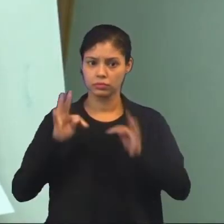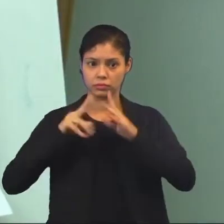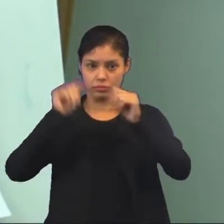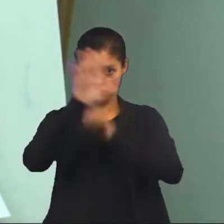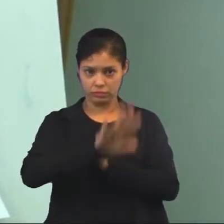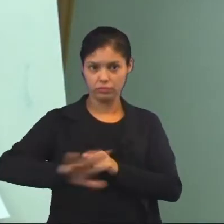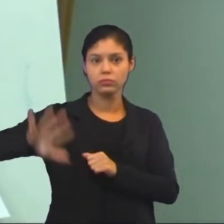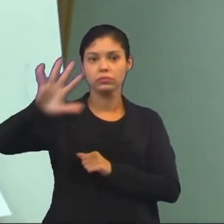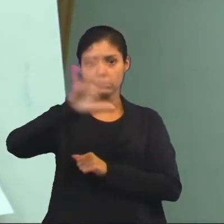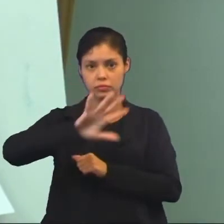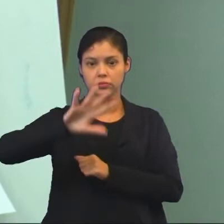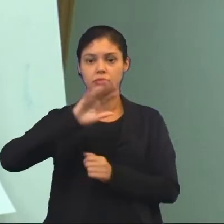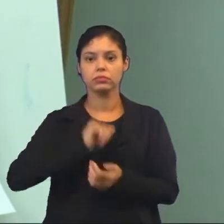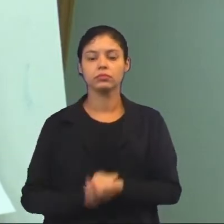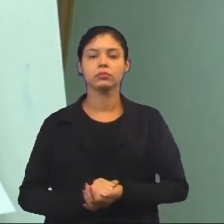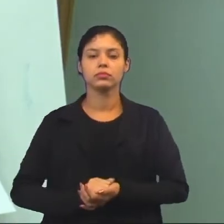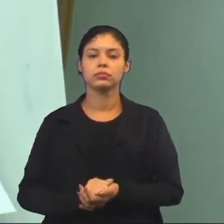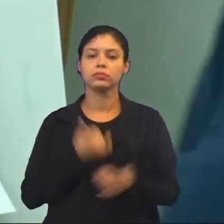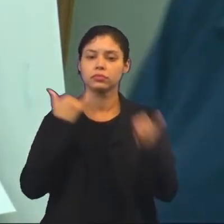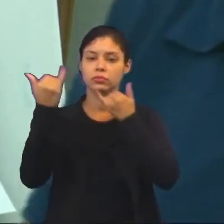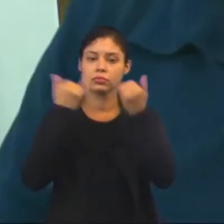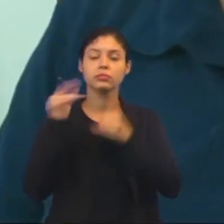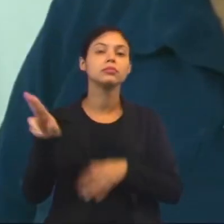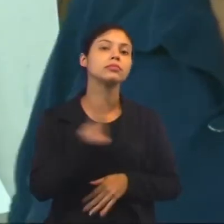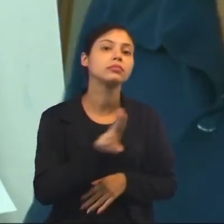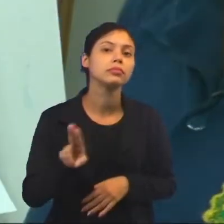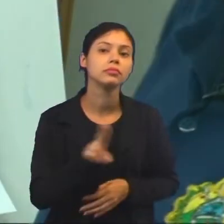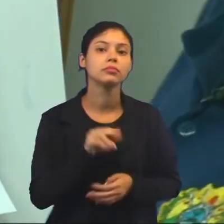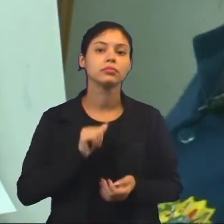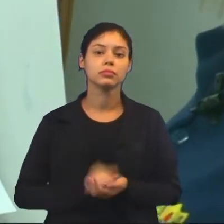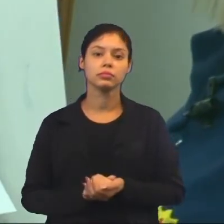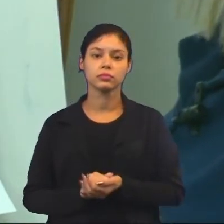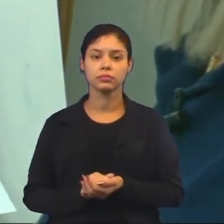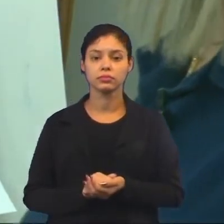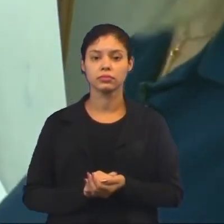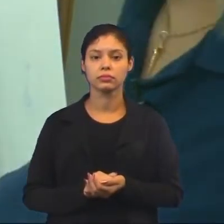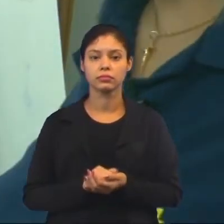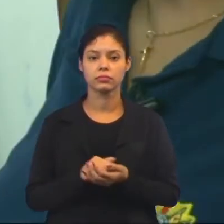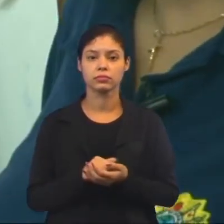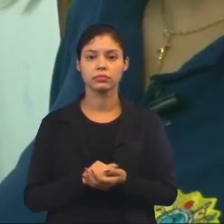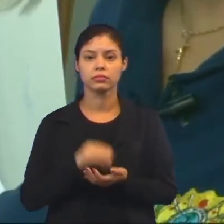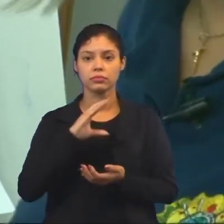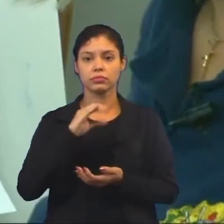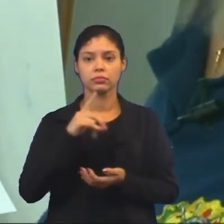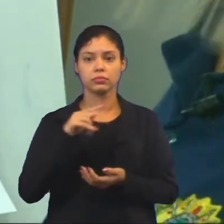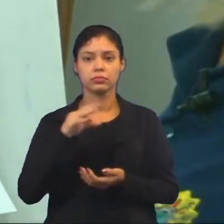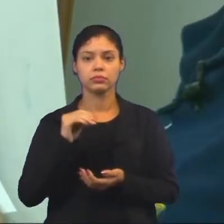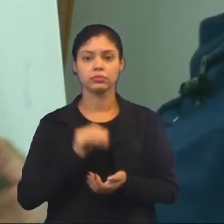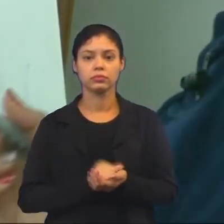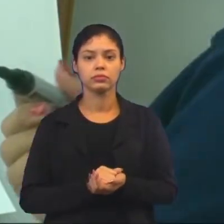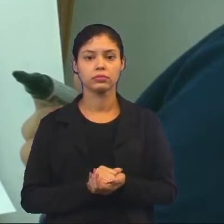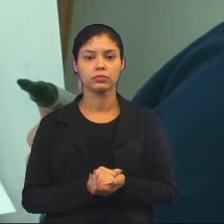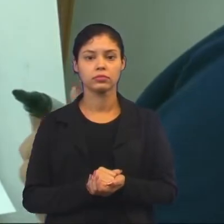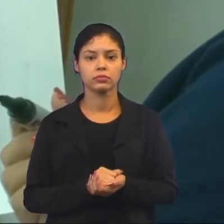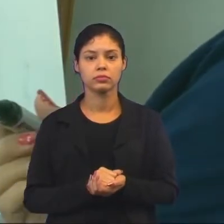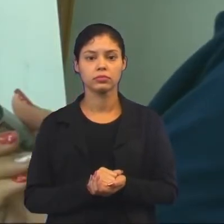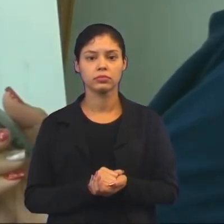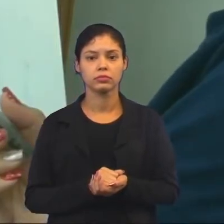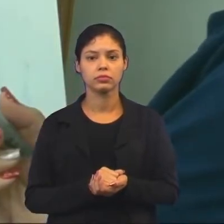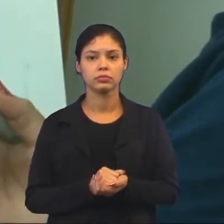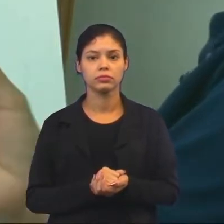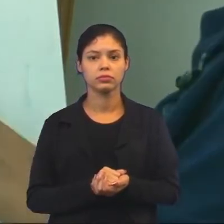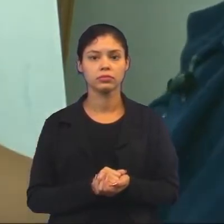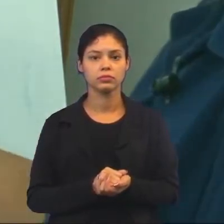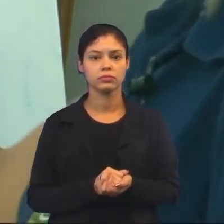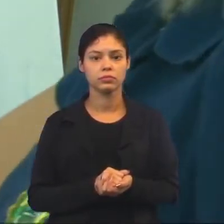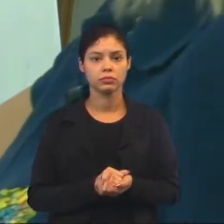essa parte que sobrou da notícia, nós chamamos de corpo. Nós chamamos de corpo